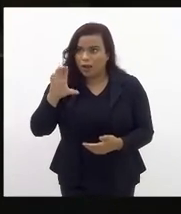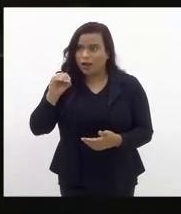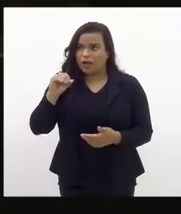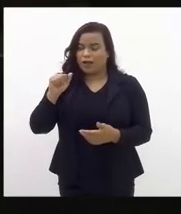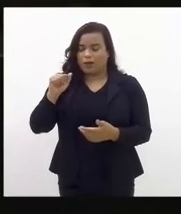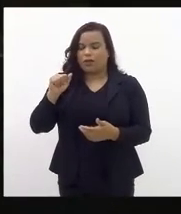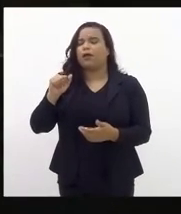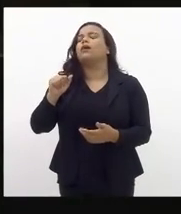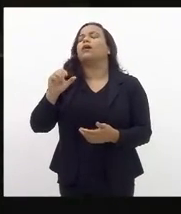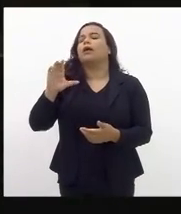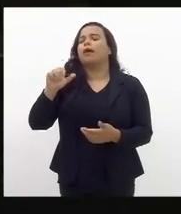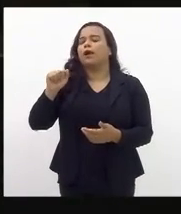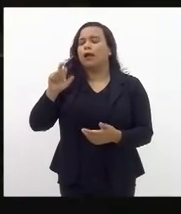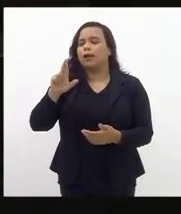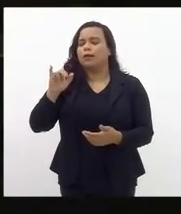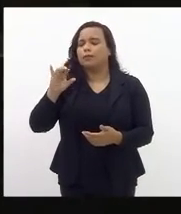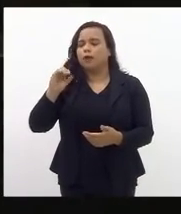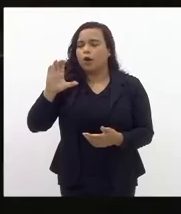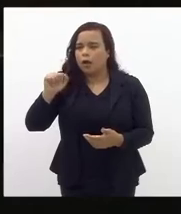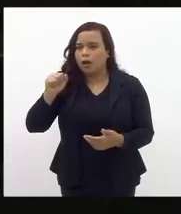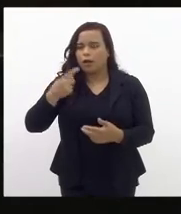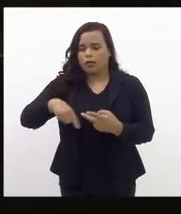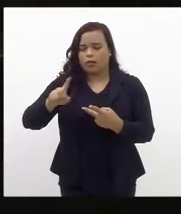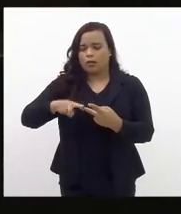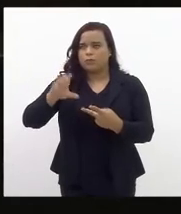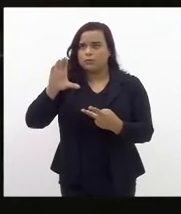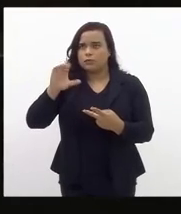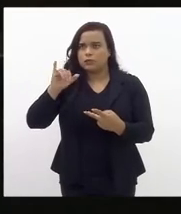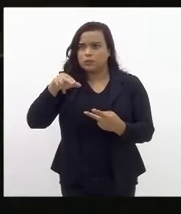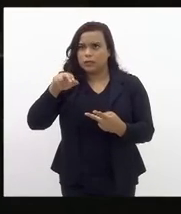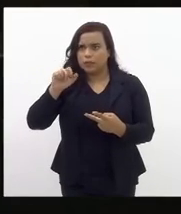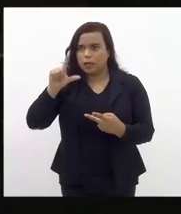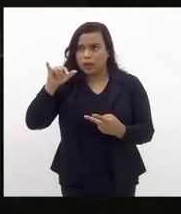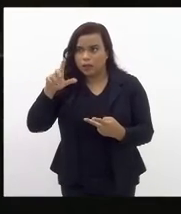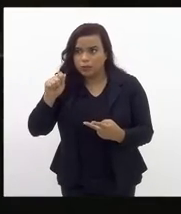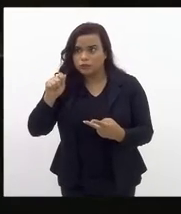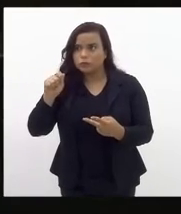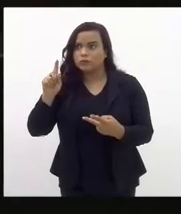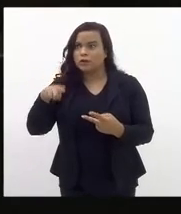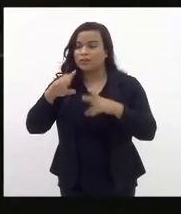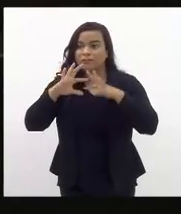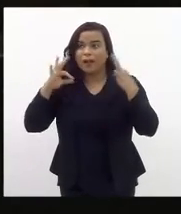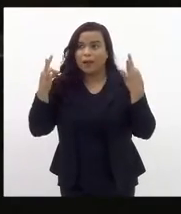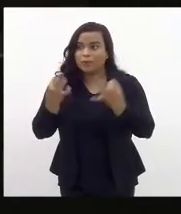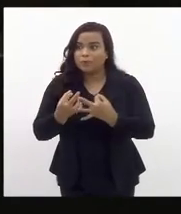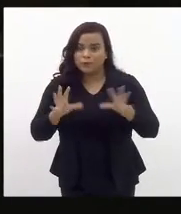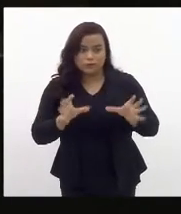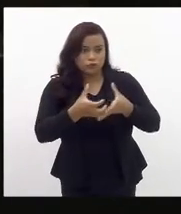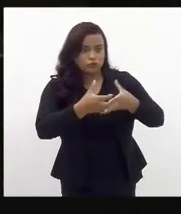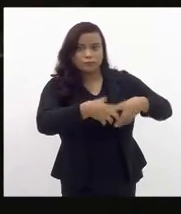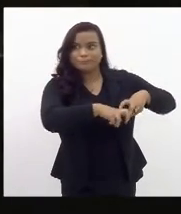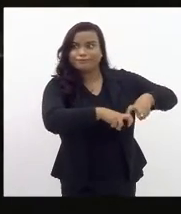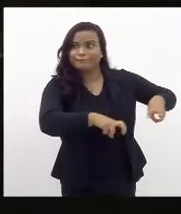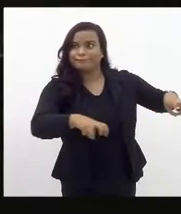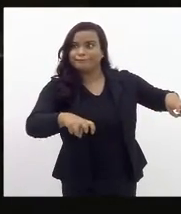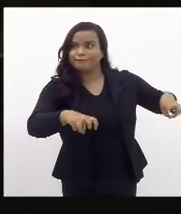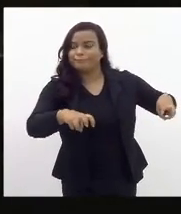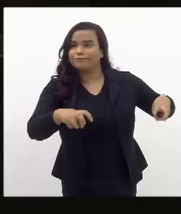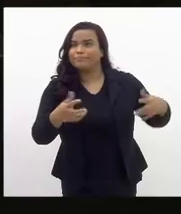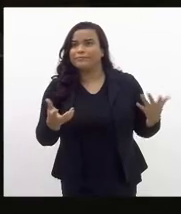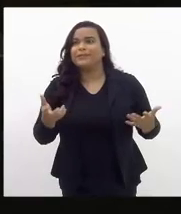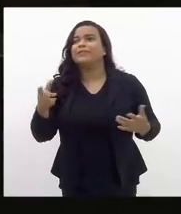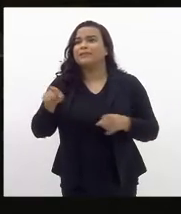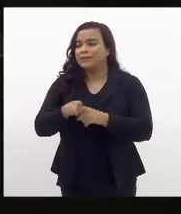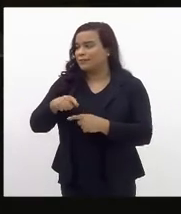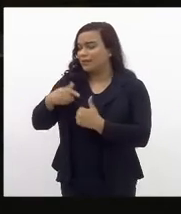inteiras nas ruas, né? Aqui do lado da Rua México, a gente também encontra uma calçada